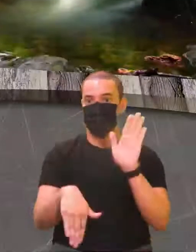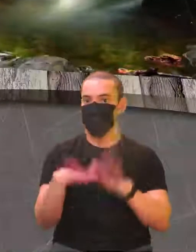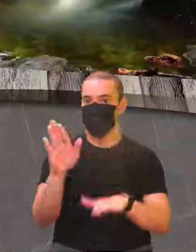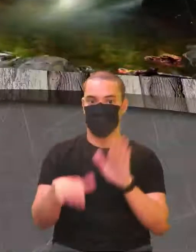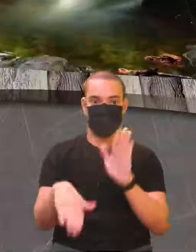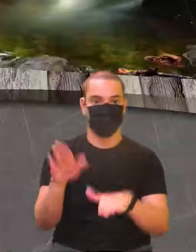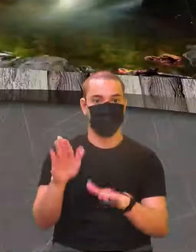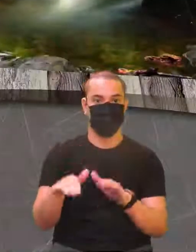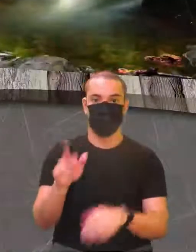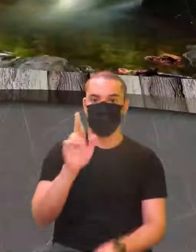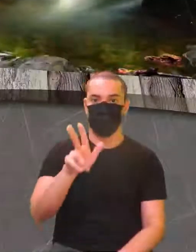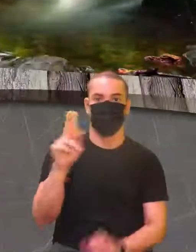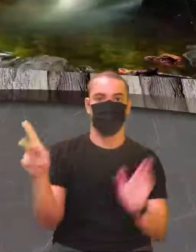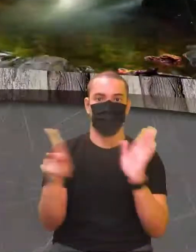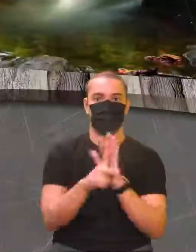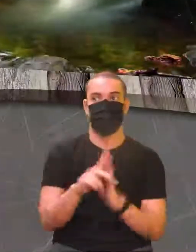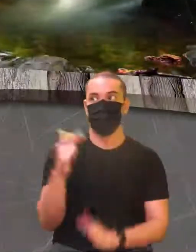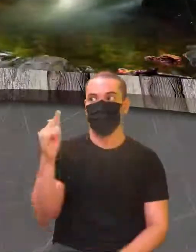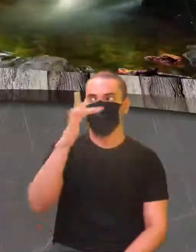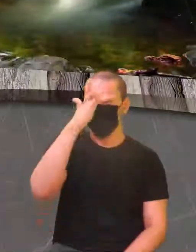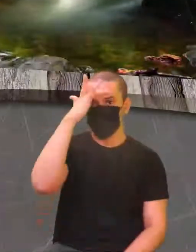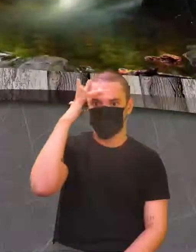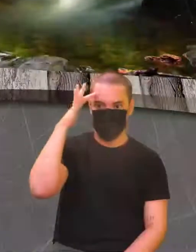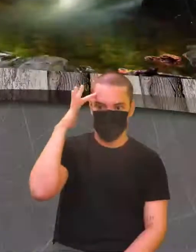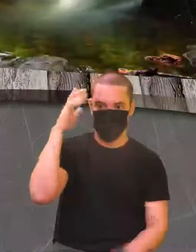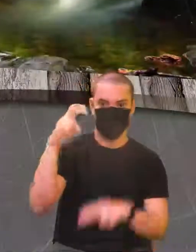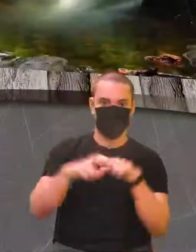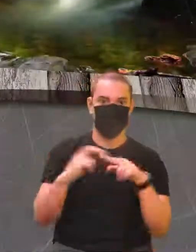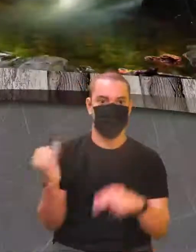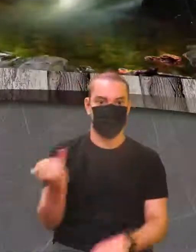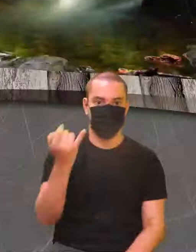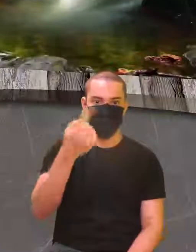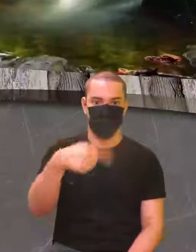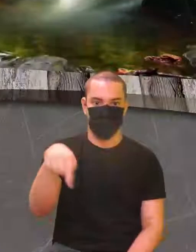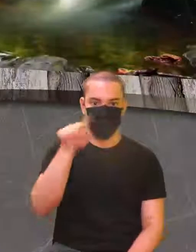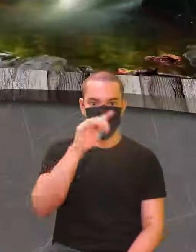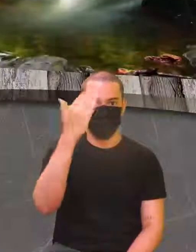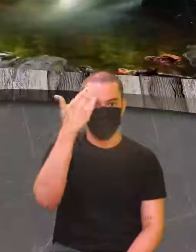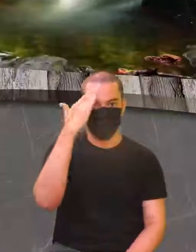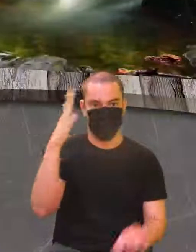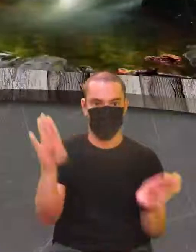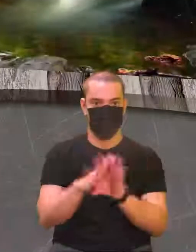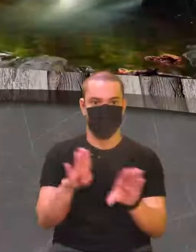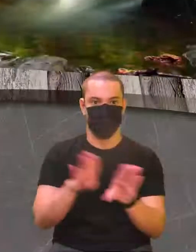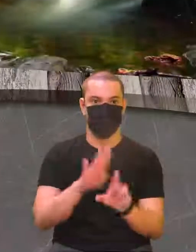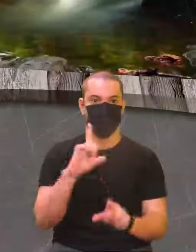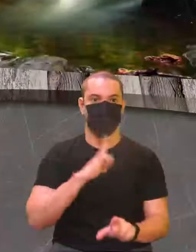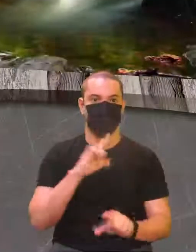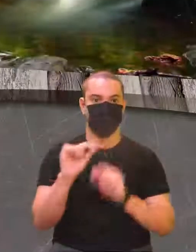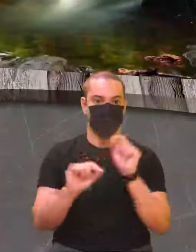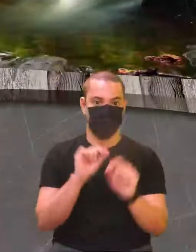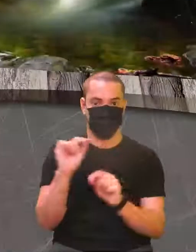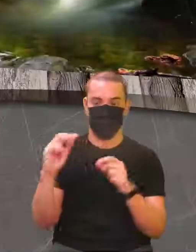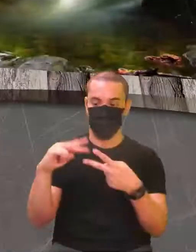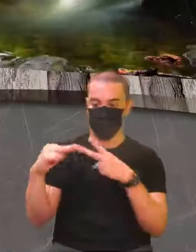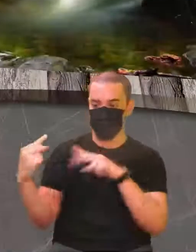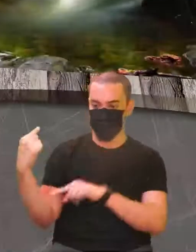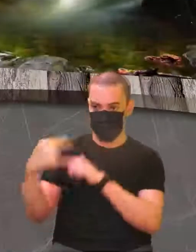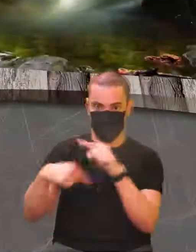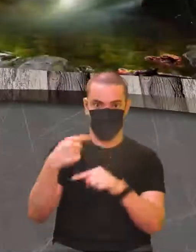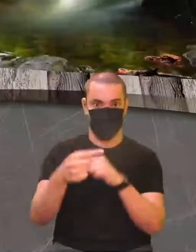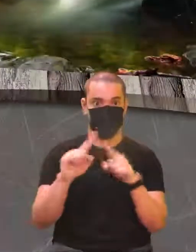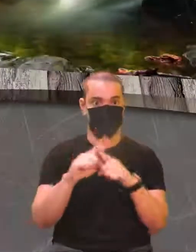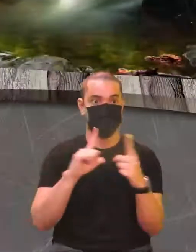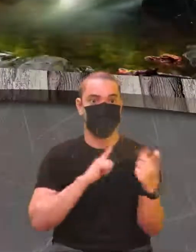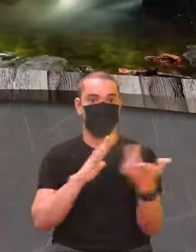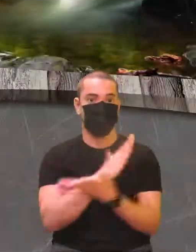sempre é provindo de alguém. É interessante vocês entenderem também que existe a herança genética, professora, mas tem